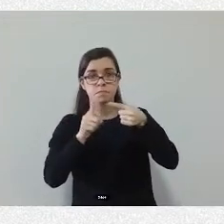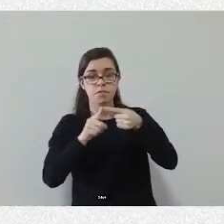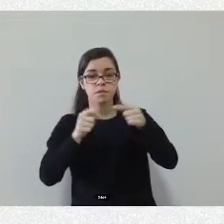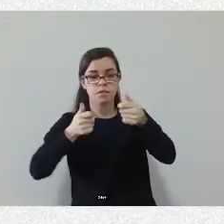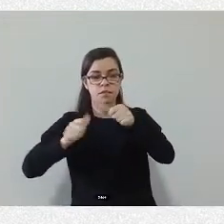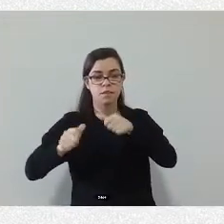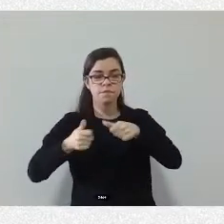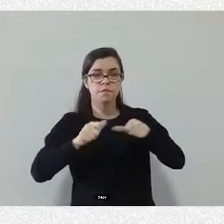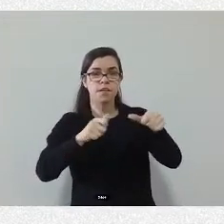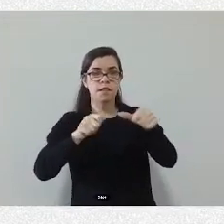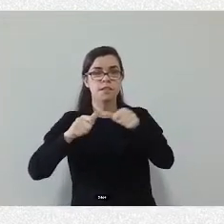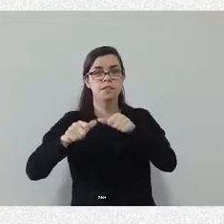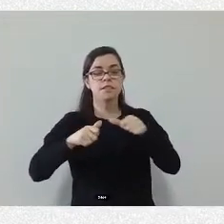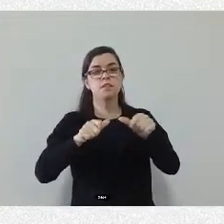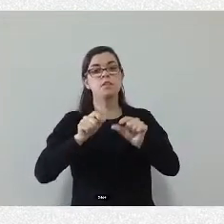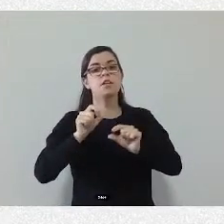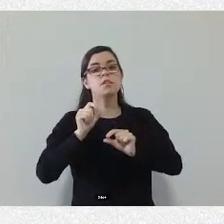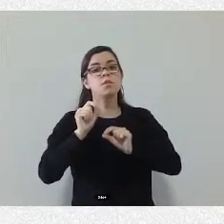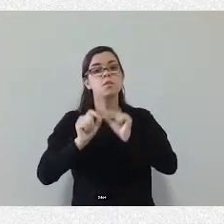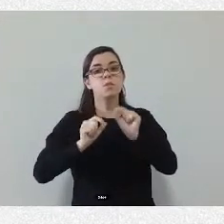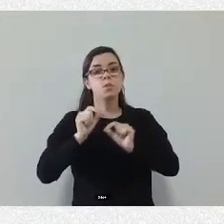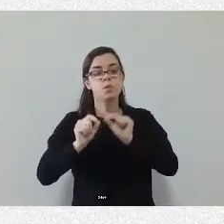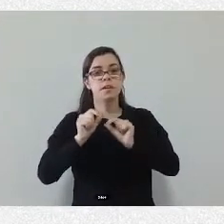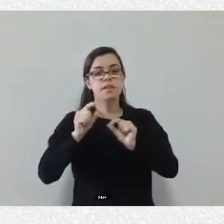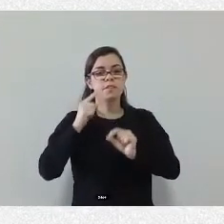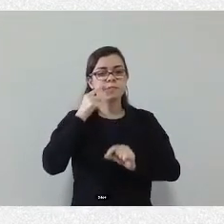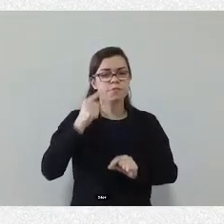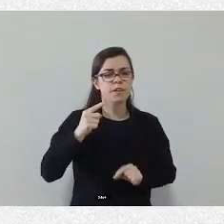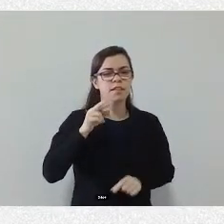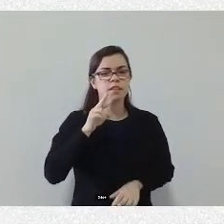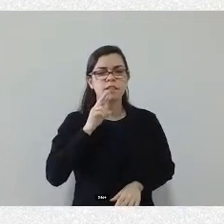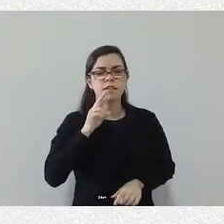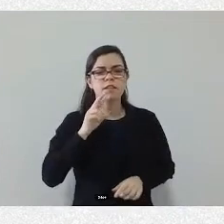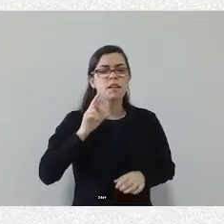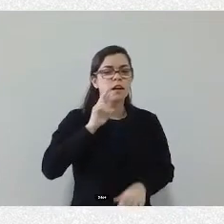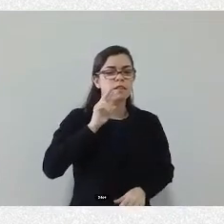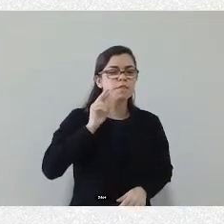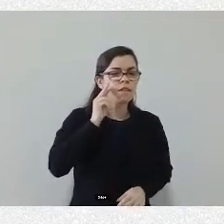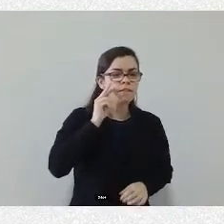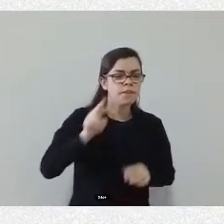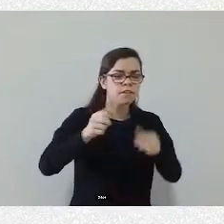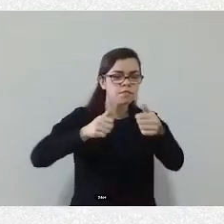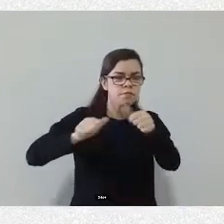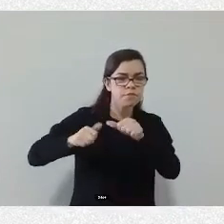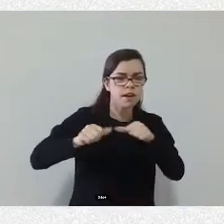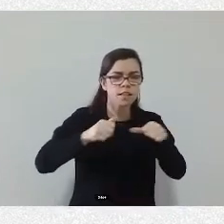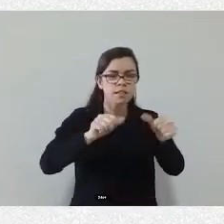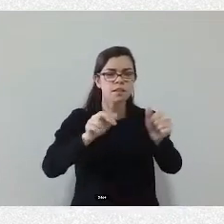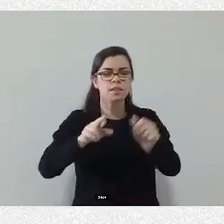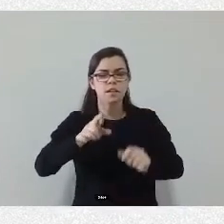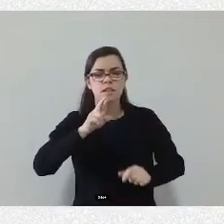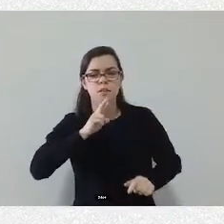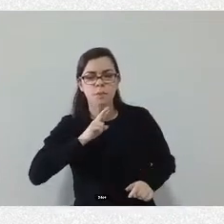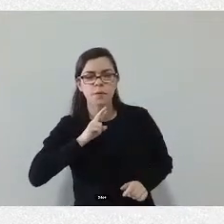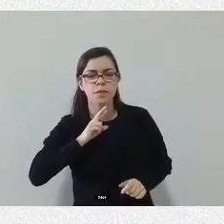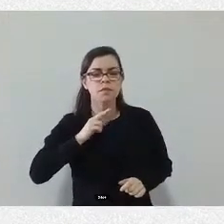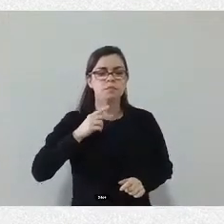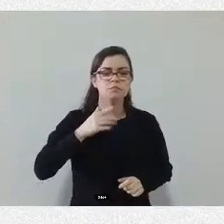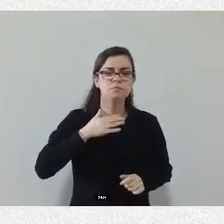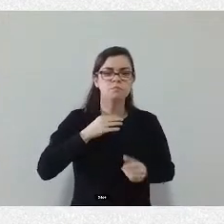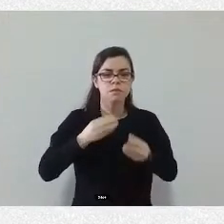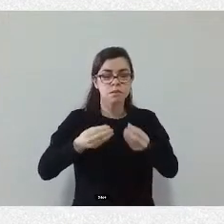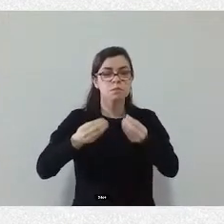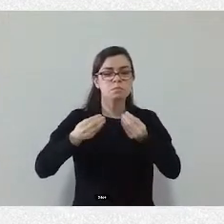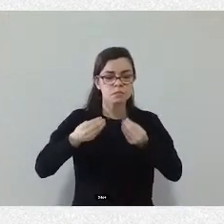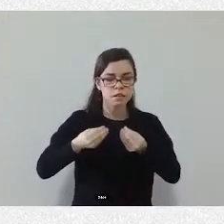da reprodutibilidade dos resultados que foram validados em ensaios clínicos randomizados, naqueles contextos mais